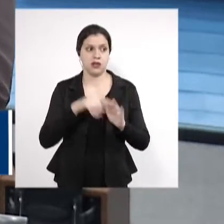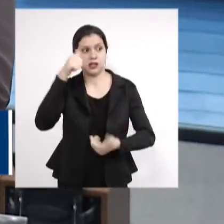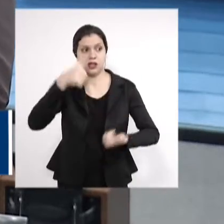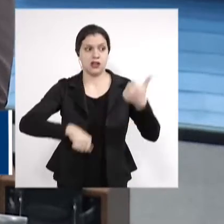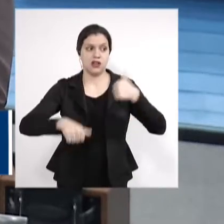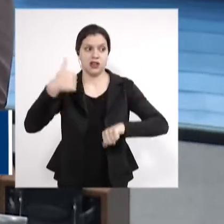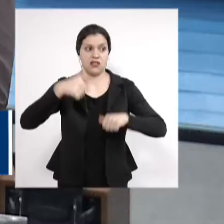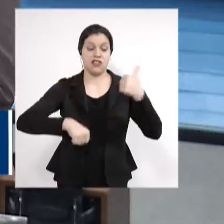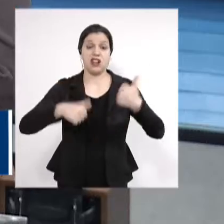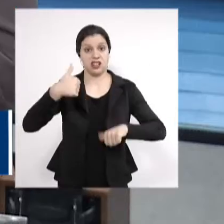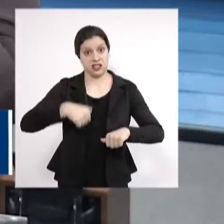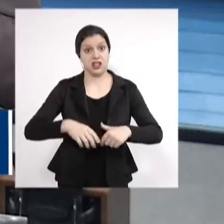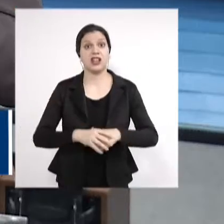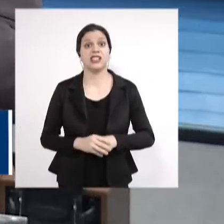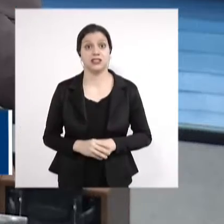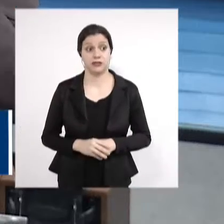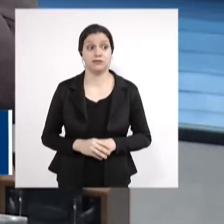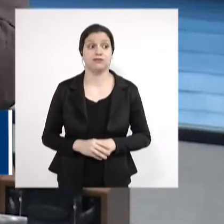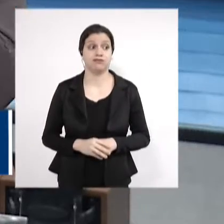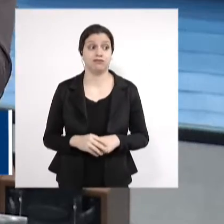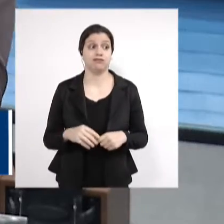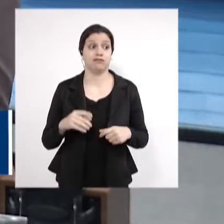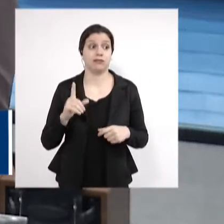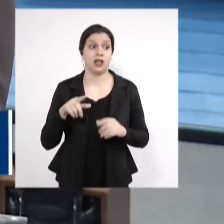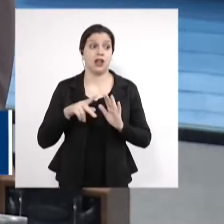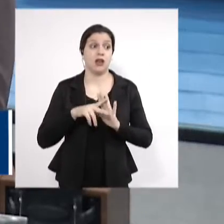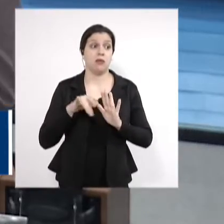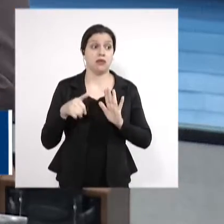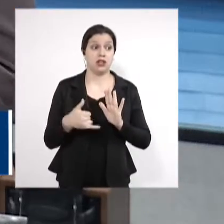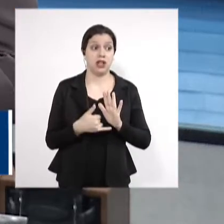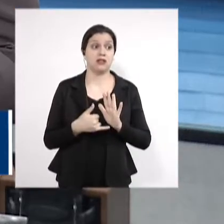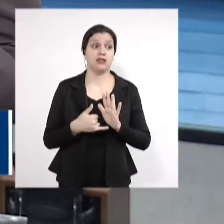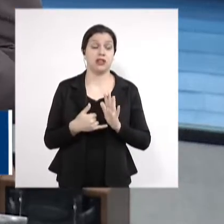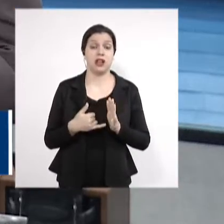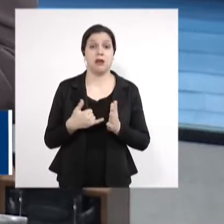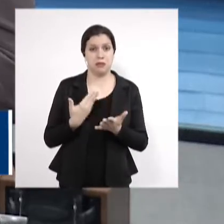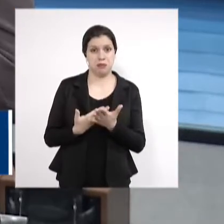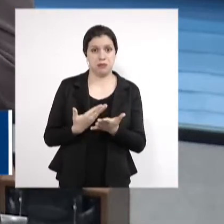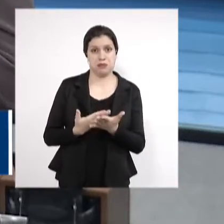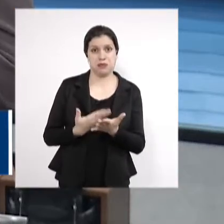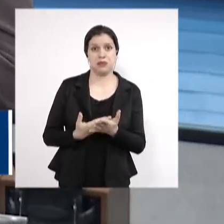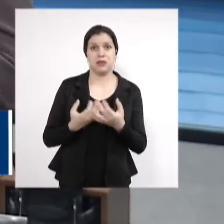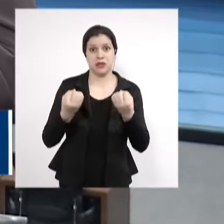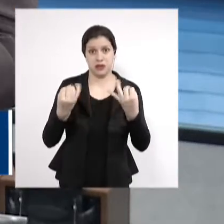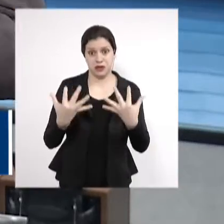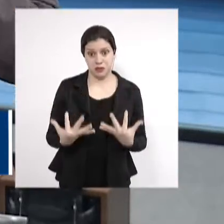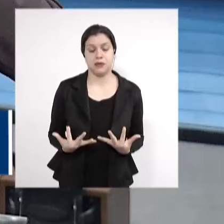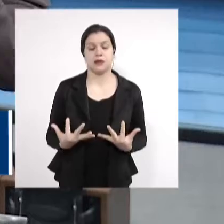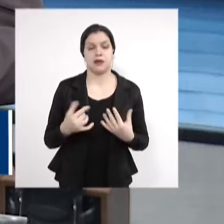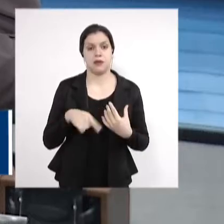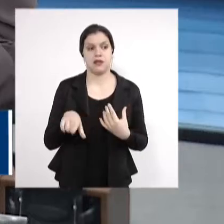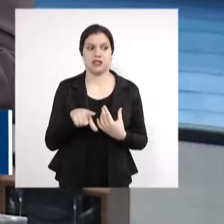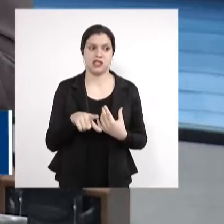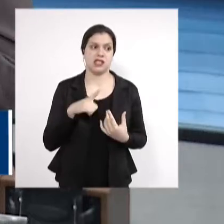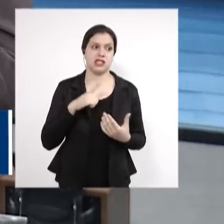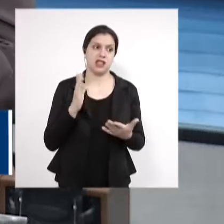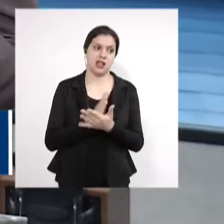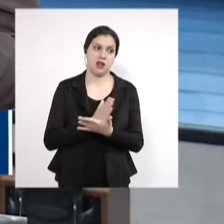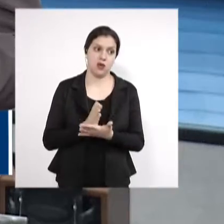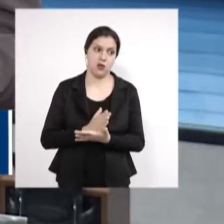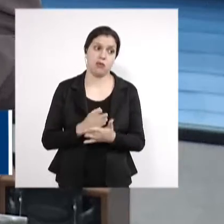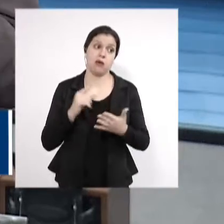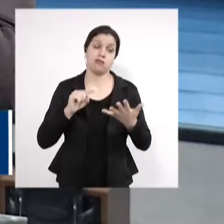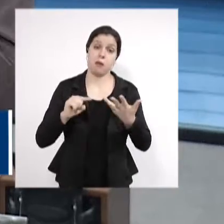projeto bastante complexo, né, Thiago? Complexo, grande. Eu estudei bem para tentar explicar um pouco esse projeto, né? Ainda tem algumas